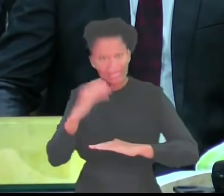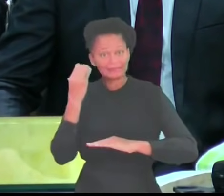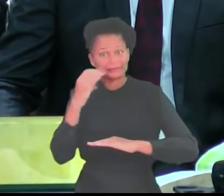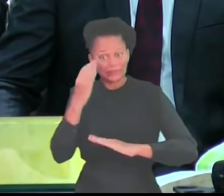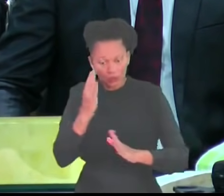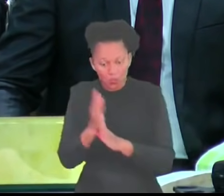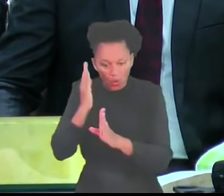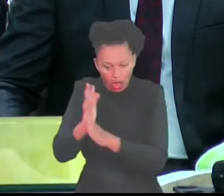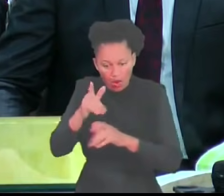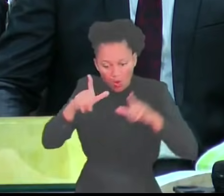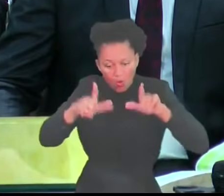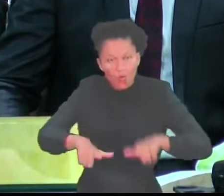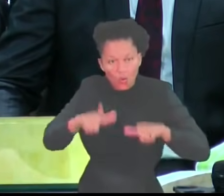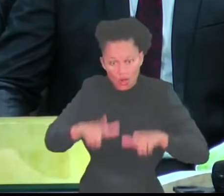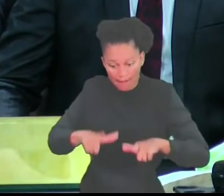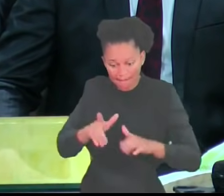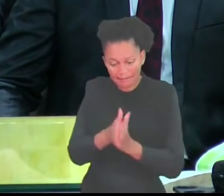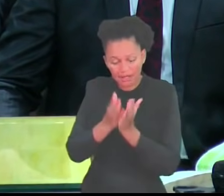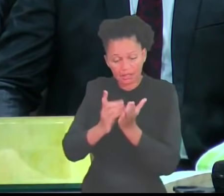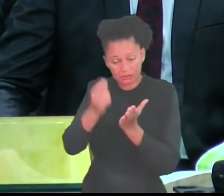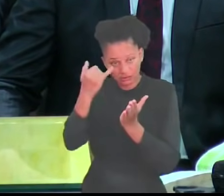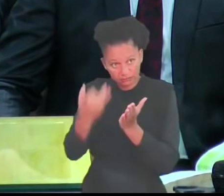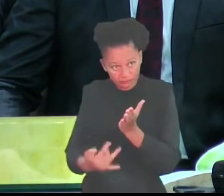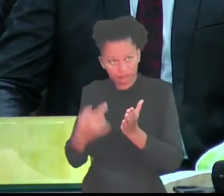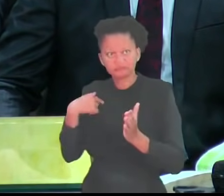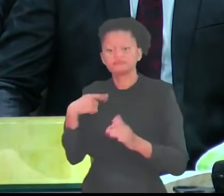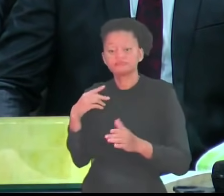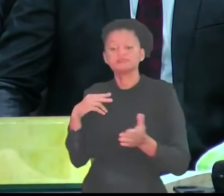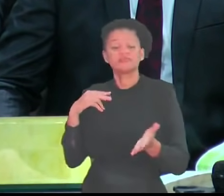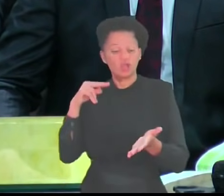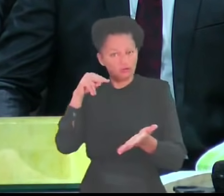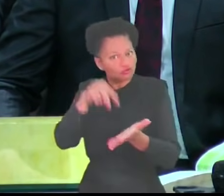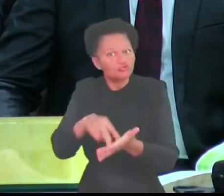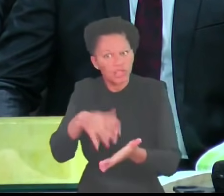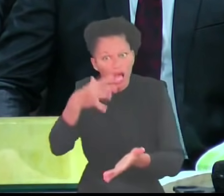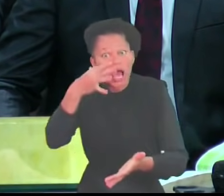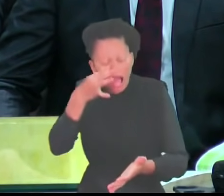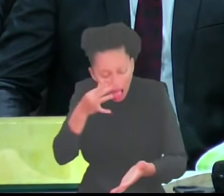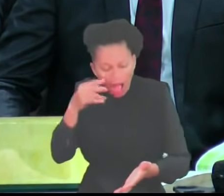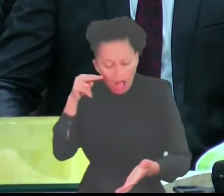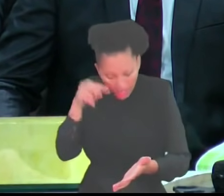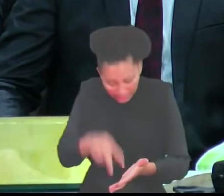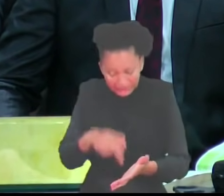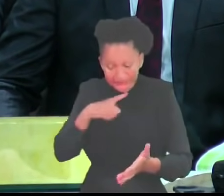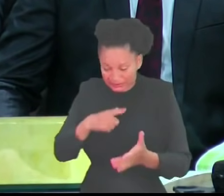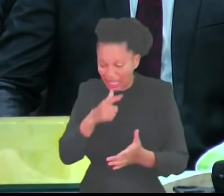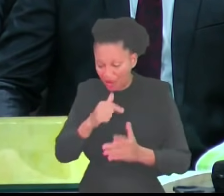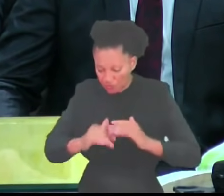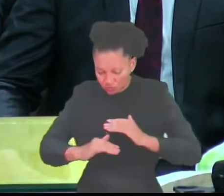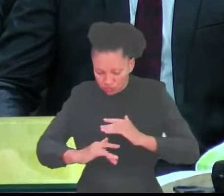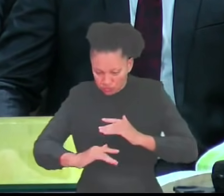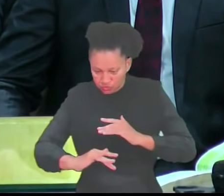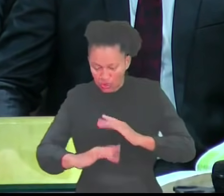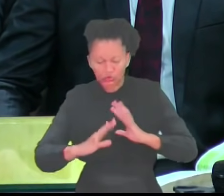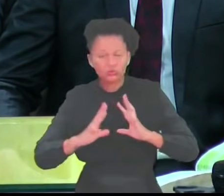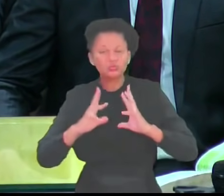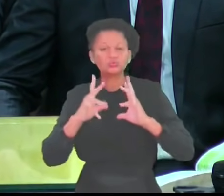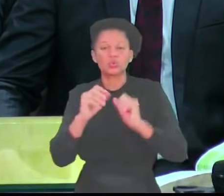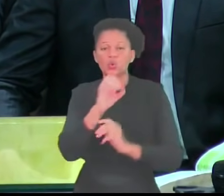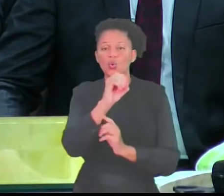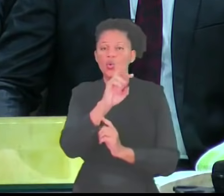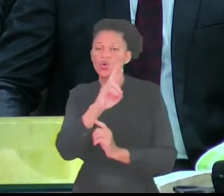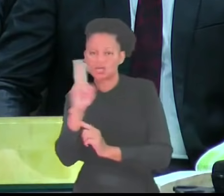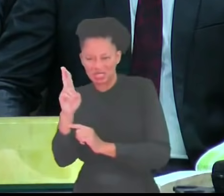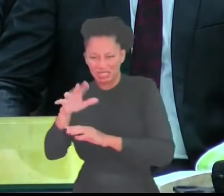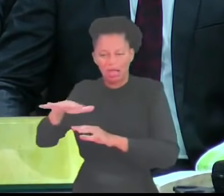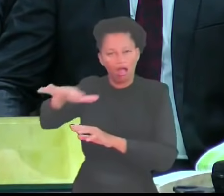que nesse local que a Bíblia fala que nós estivemos lá, tem um lençol freático que dá para abastecer todo o Oriente Médio por